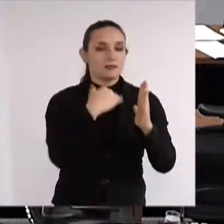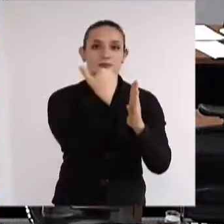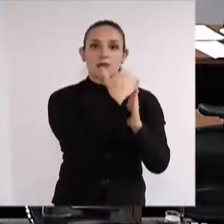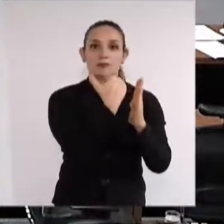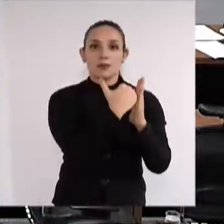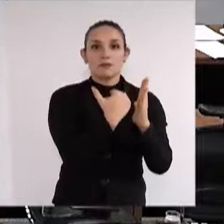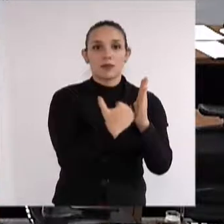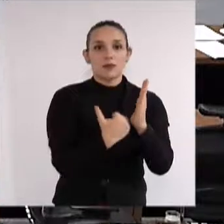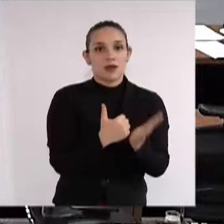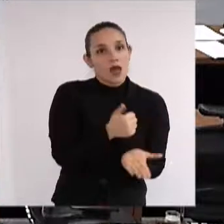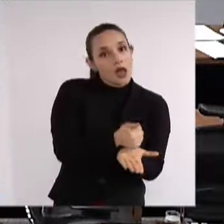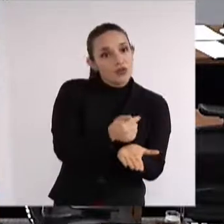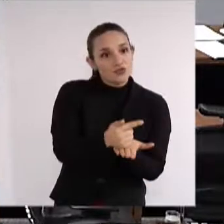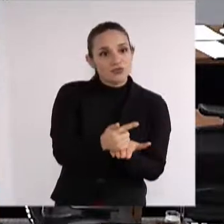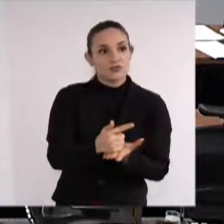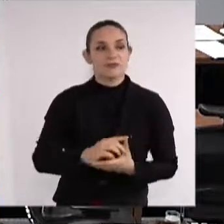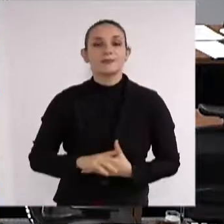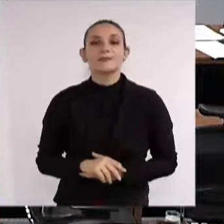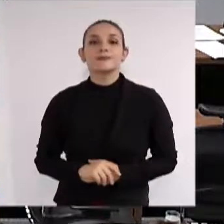expediente.